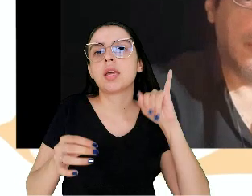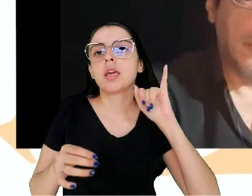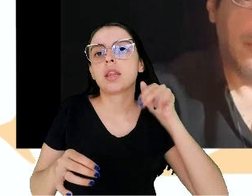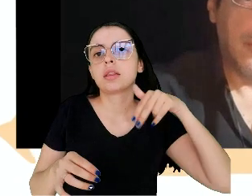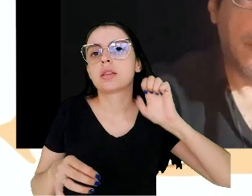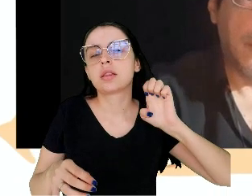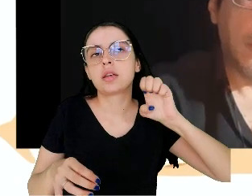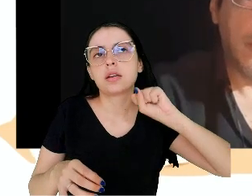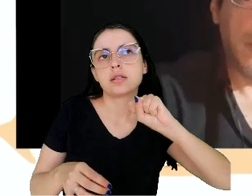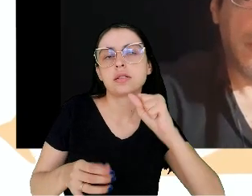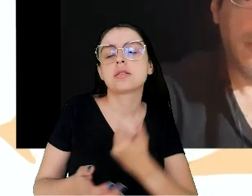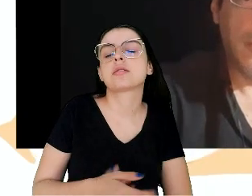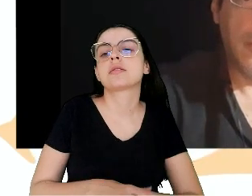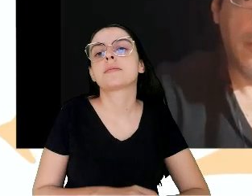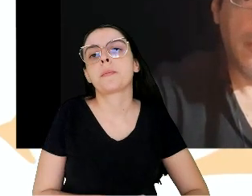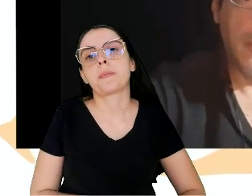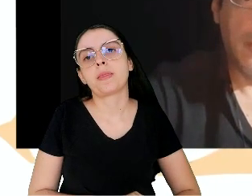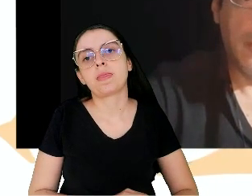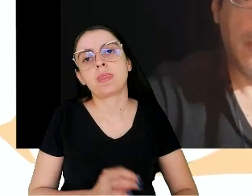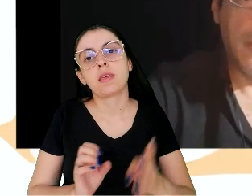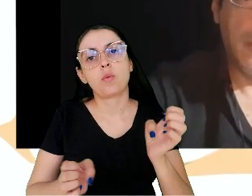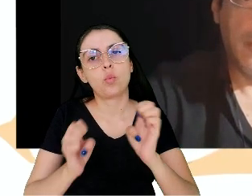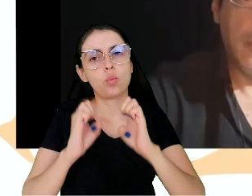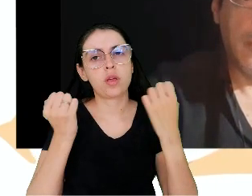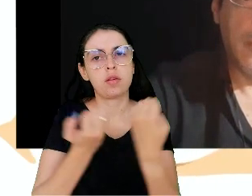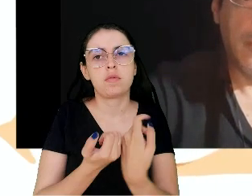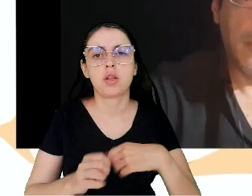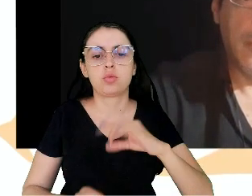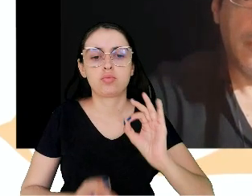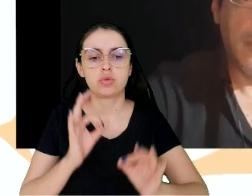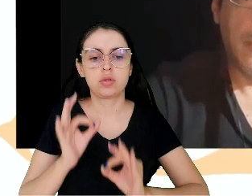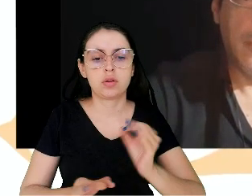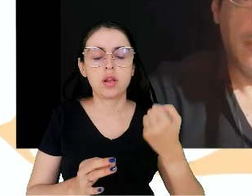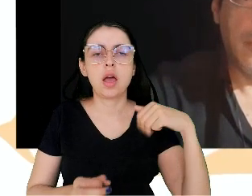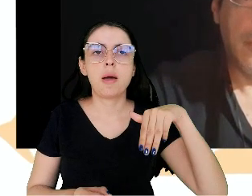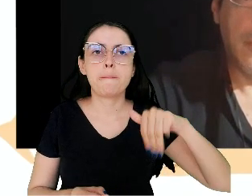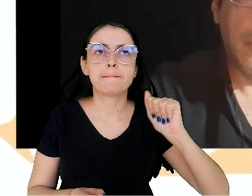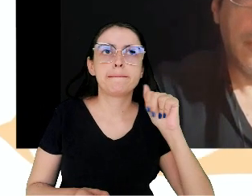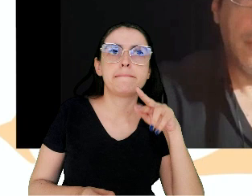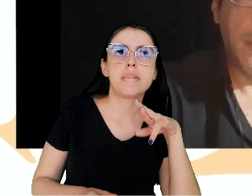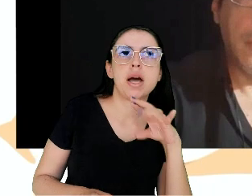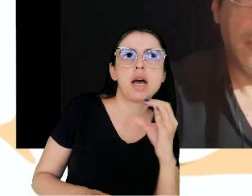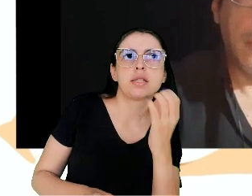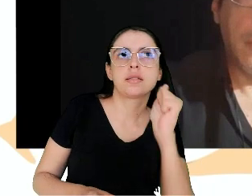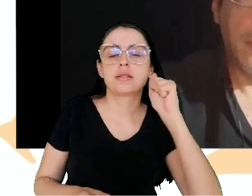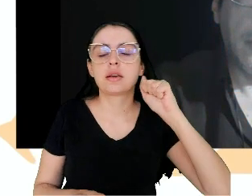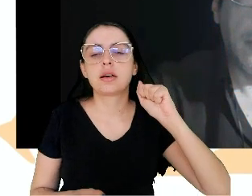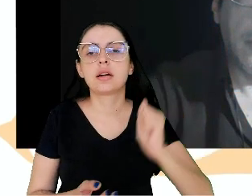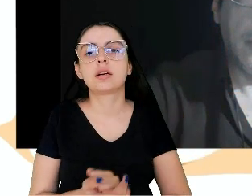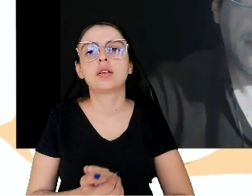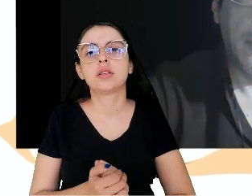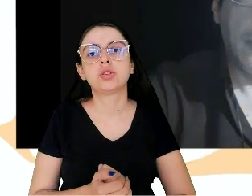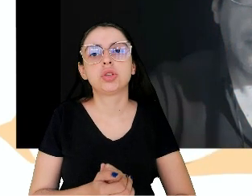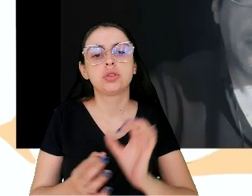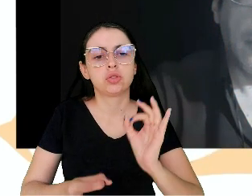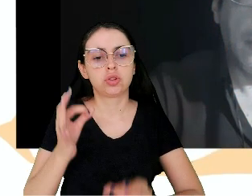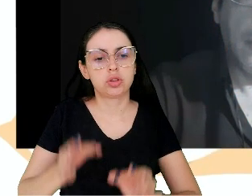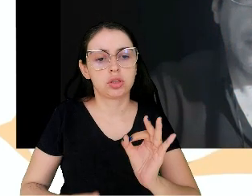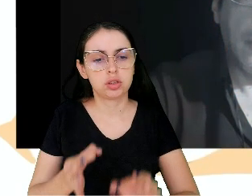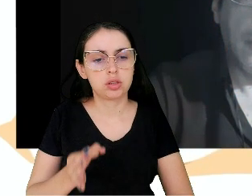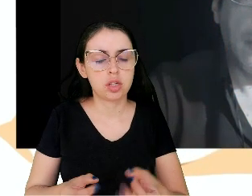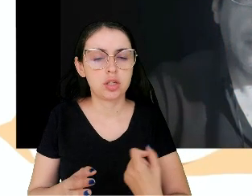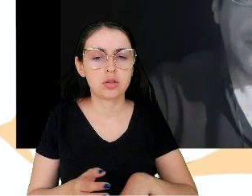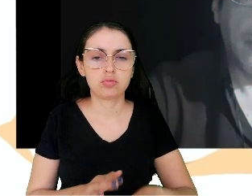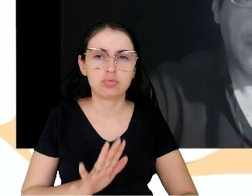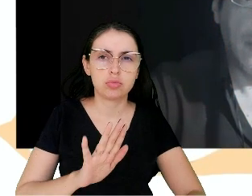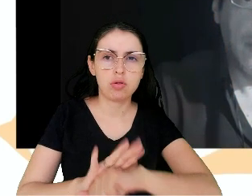Inês Virgínia. Esse evento é sob coordenação da Márcia Penúzio, analista judiciária,